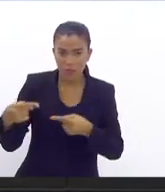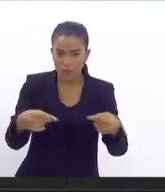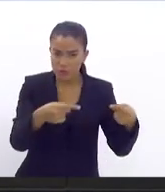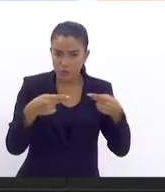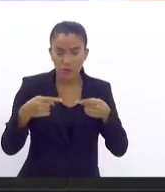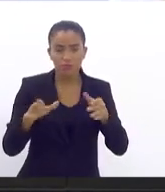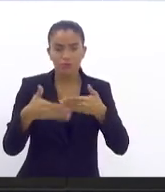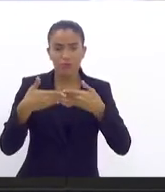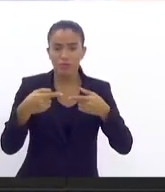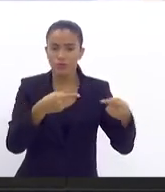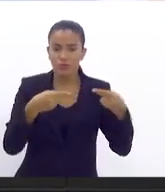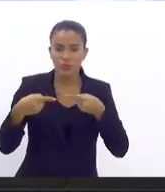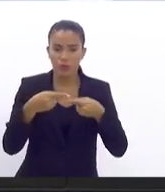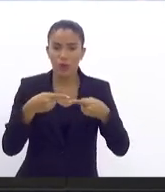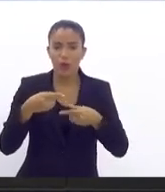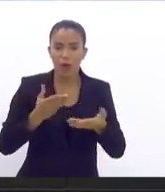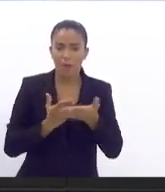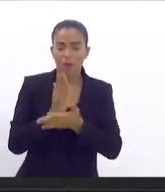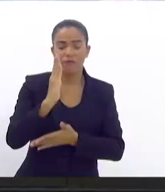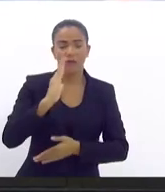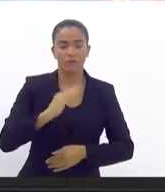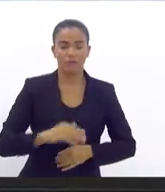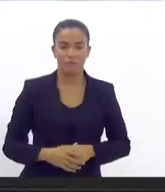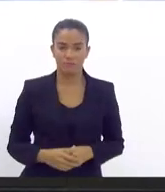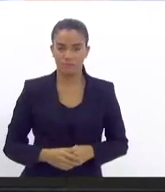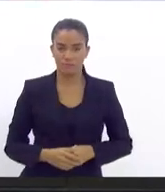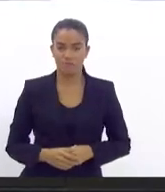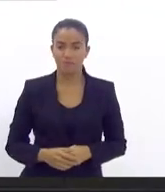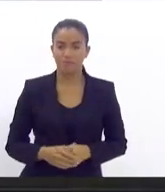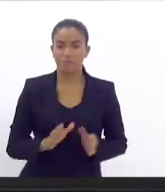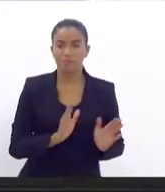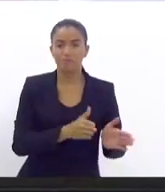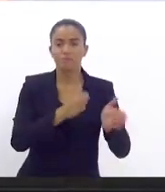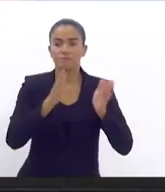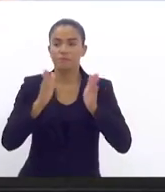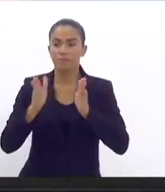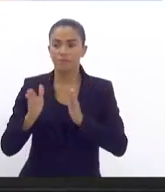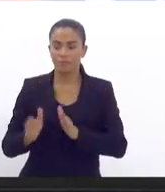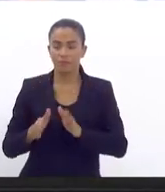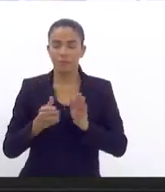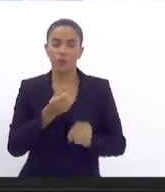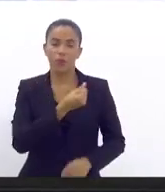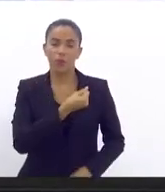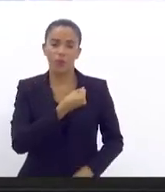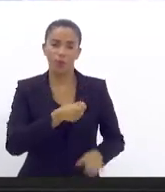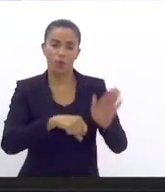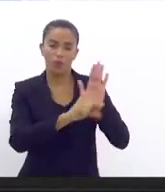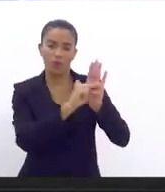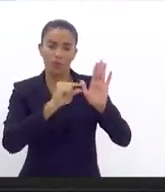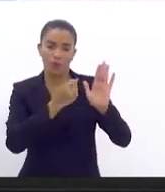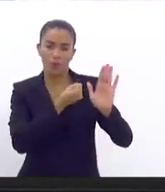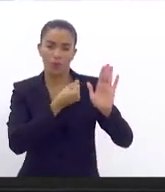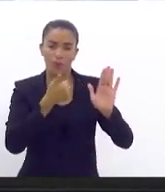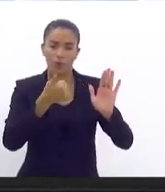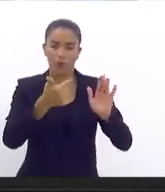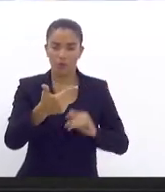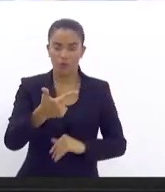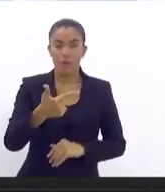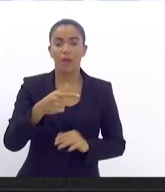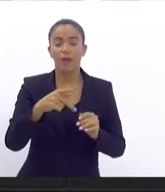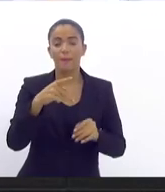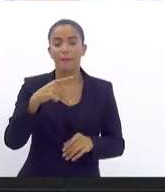encerrada a discussão. Senhores que aprovam, permaneçam como estão, aprovado. Passamos Vamos passar o 12 da pauta. É o